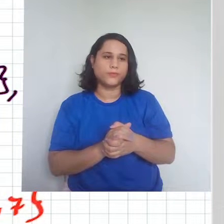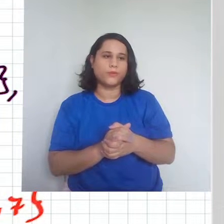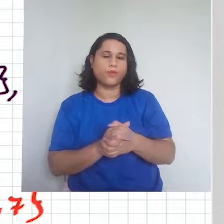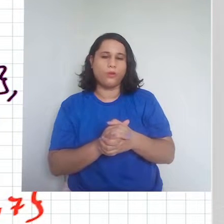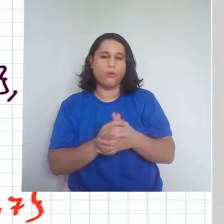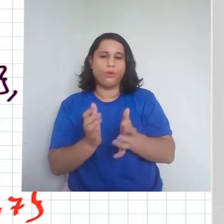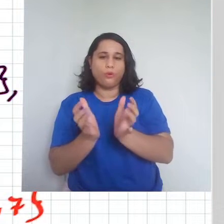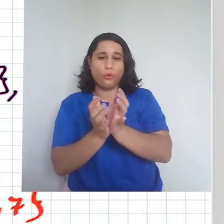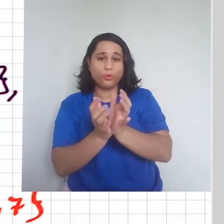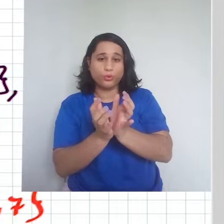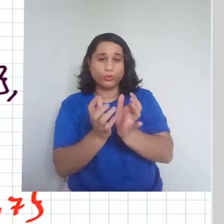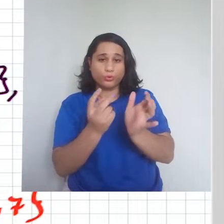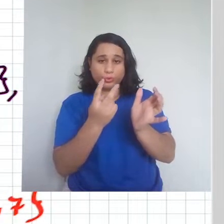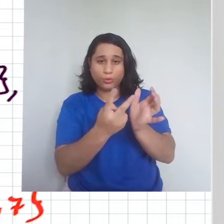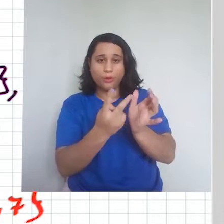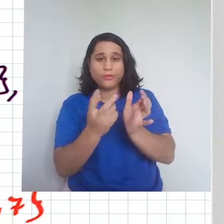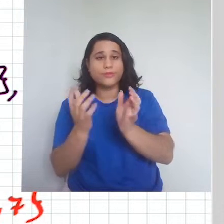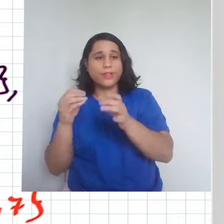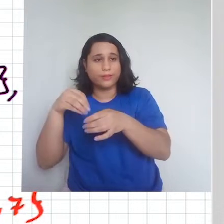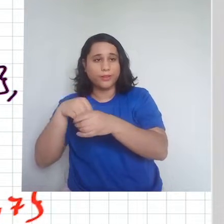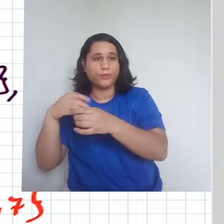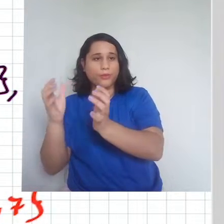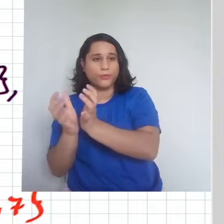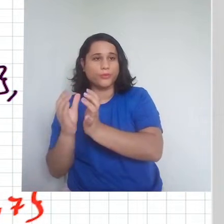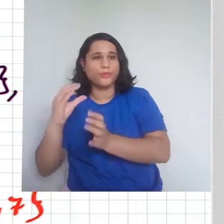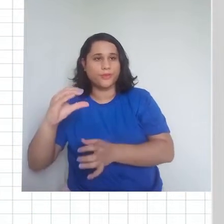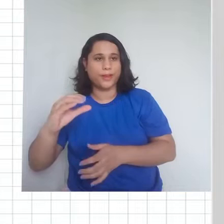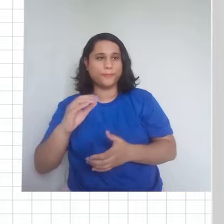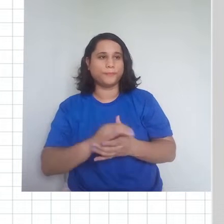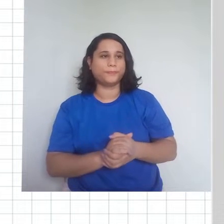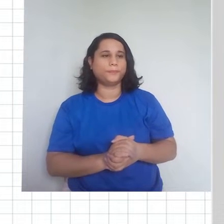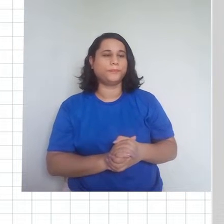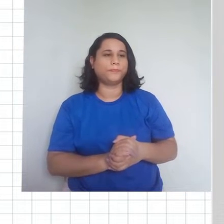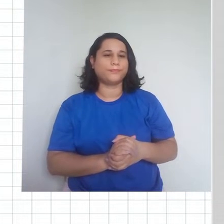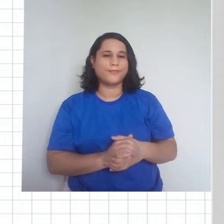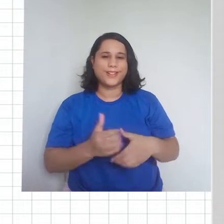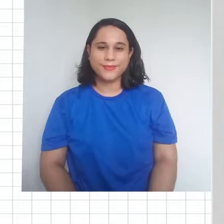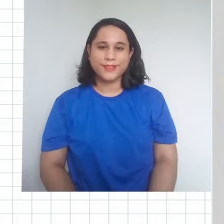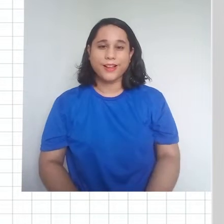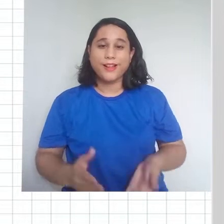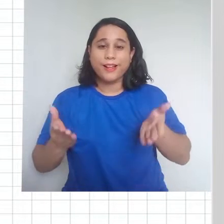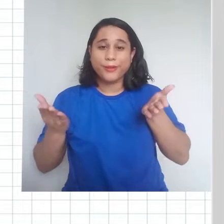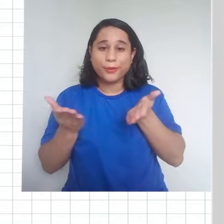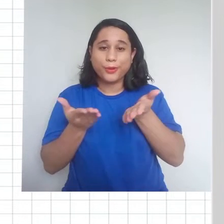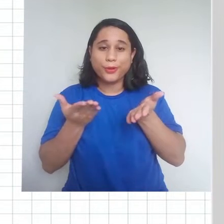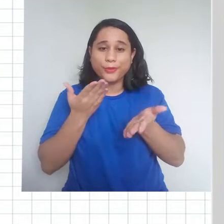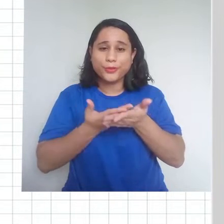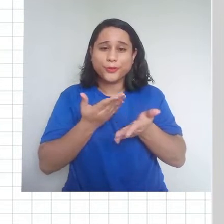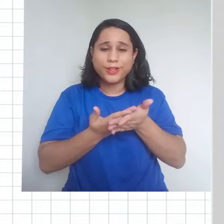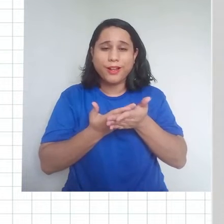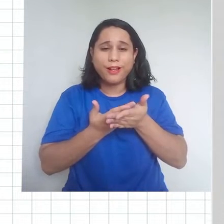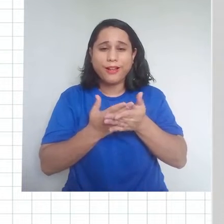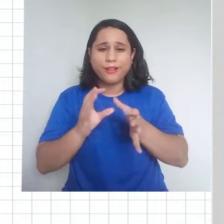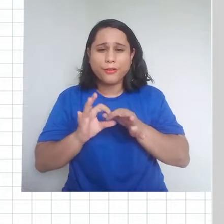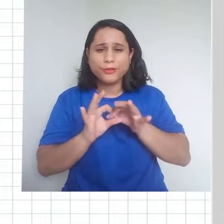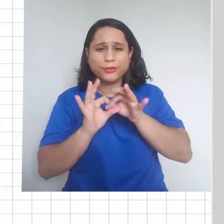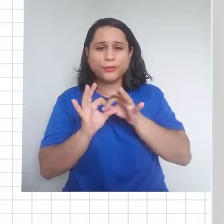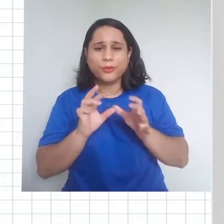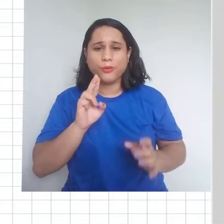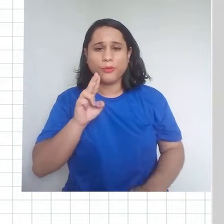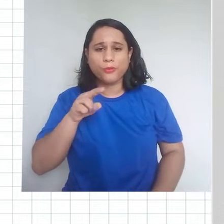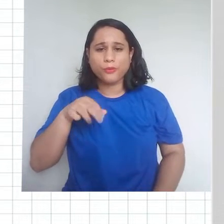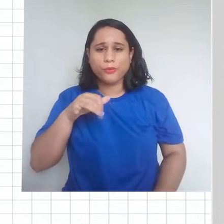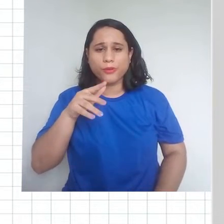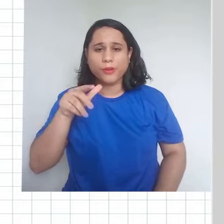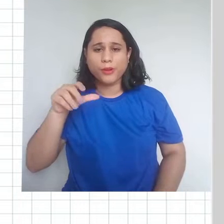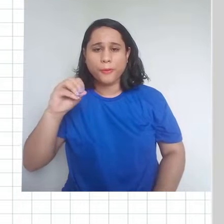dentro do conjunto C. Beleza, pessoal? Agora vamos estudar a união de conjuntos.